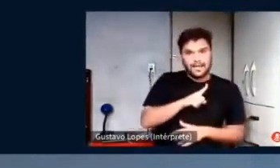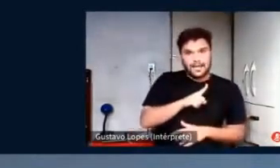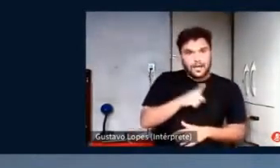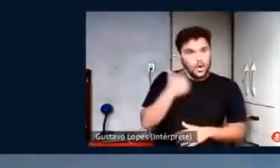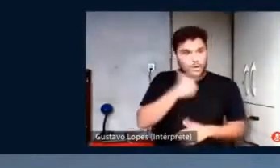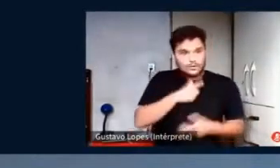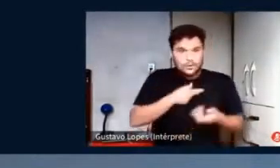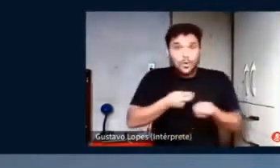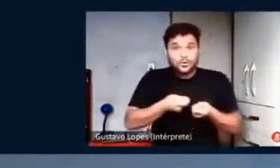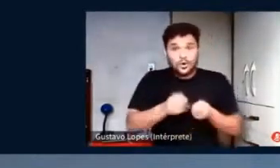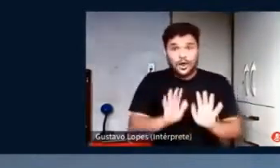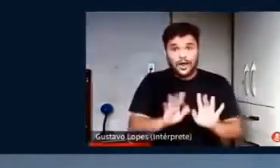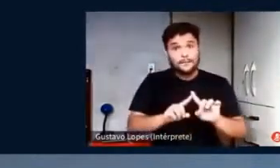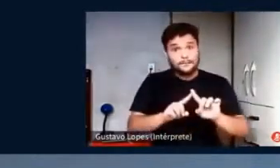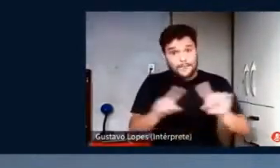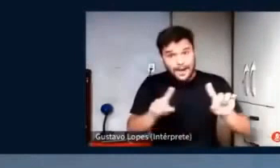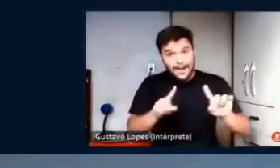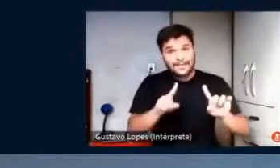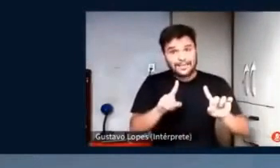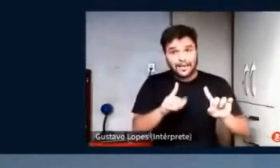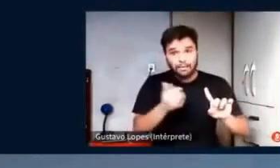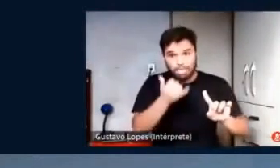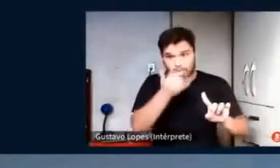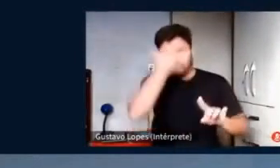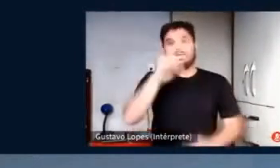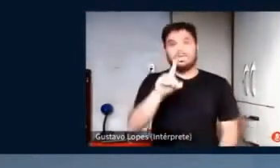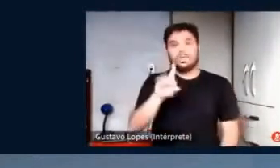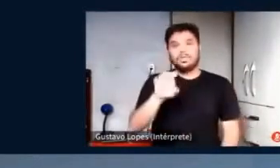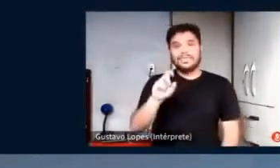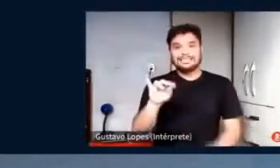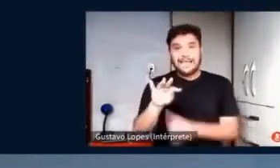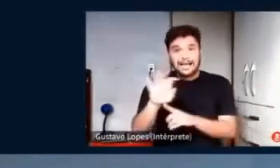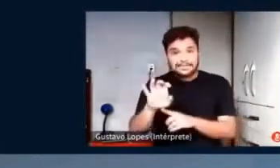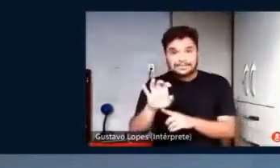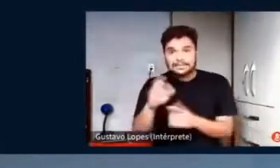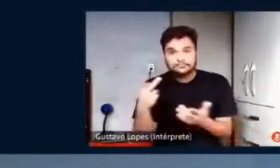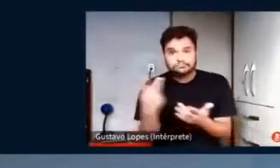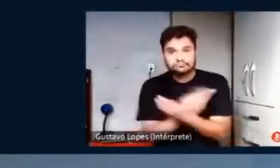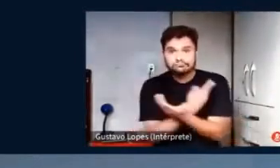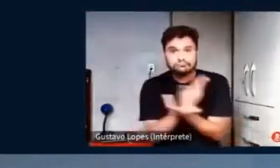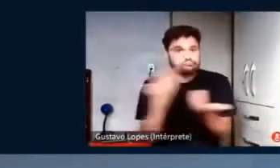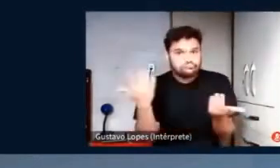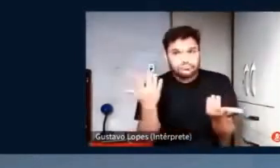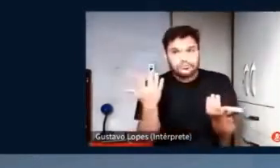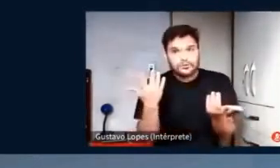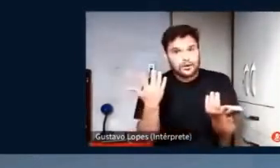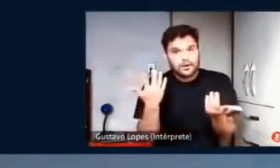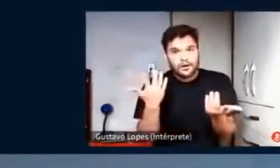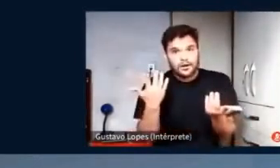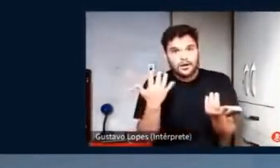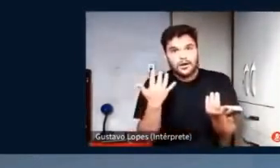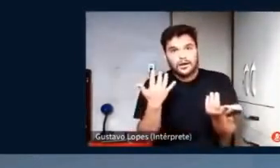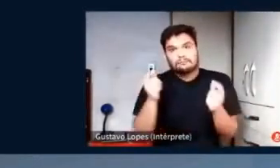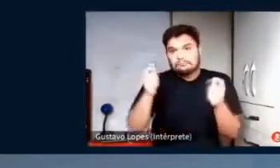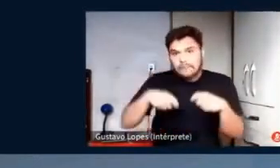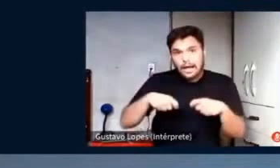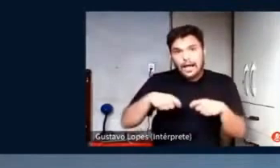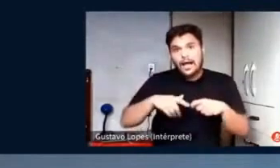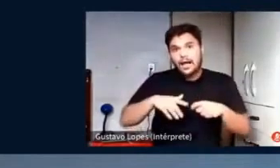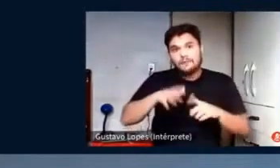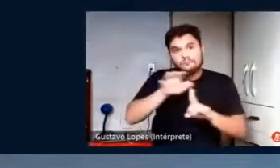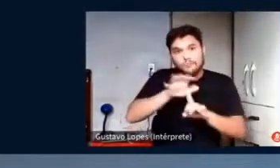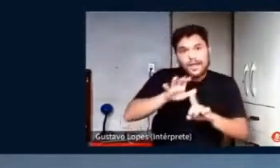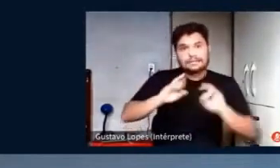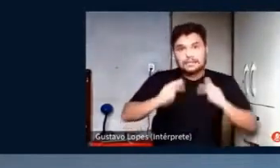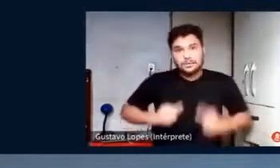governabilidade, eu tenho o desastre, que são eventos súbitos, né, que geralmente você pode ter ação humana ou não,